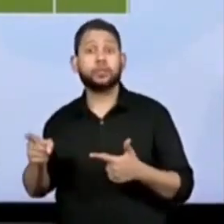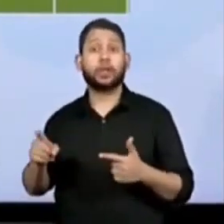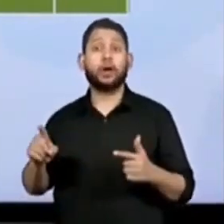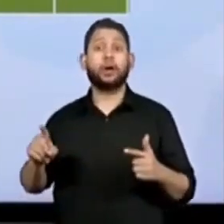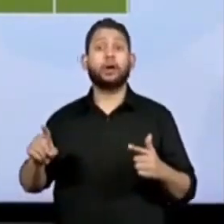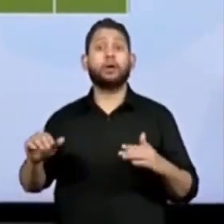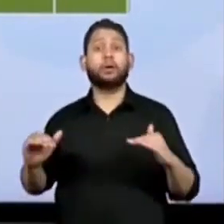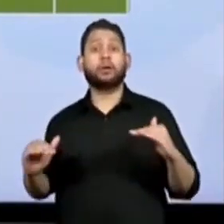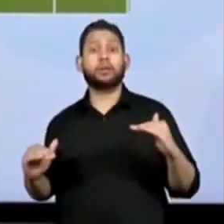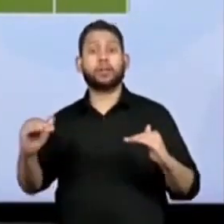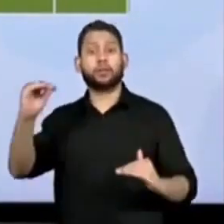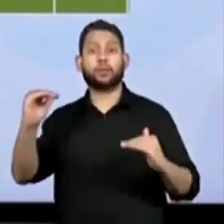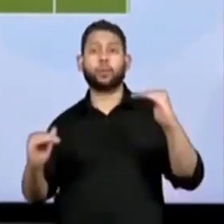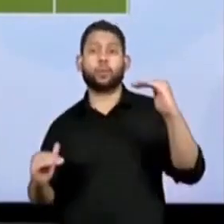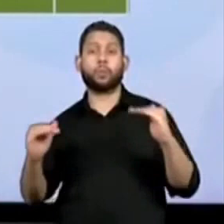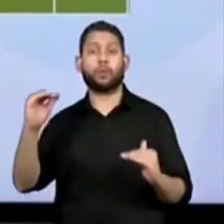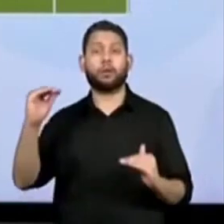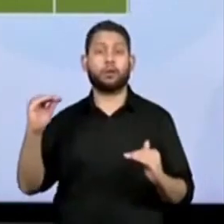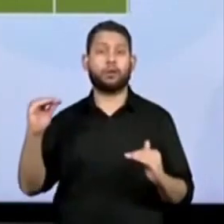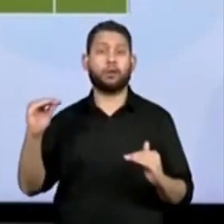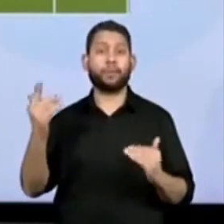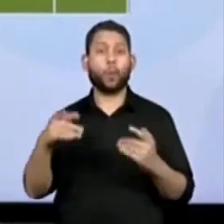é igual